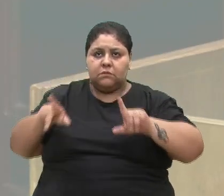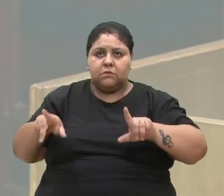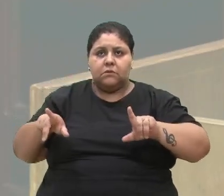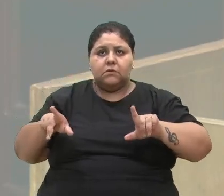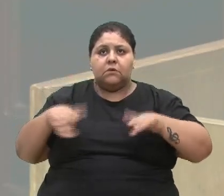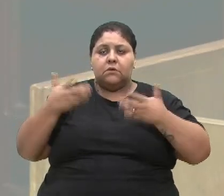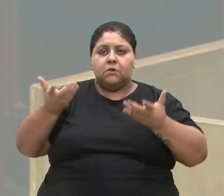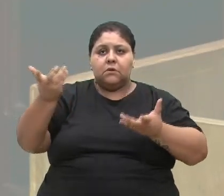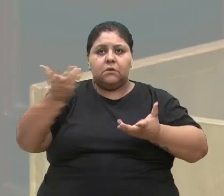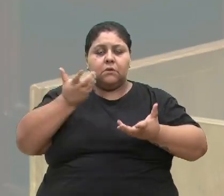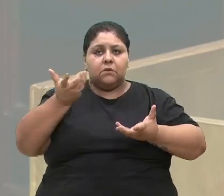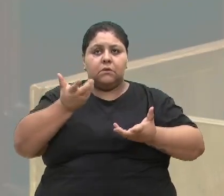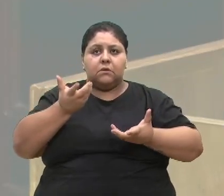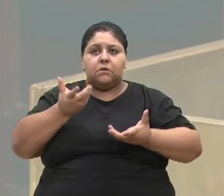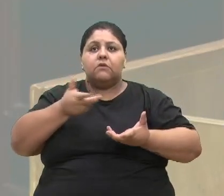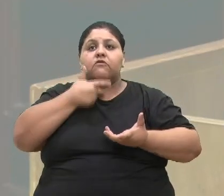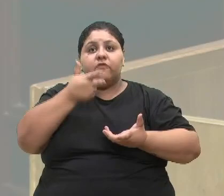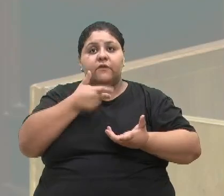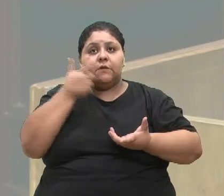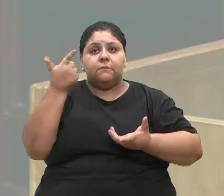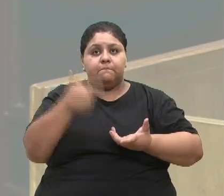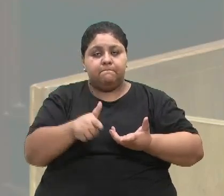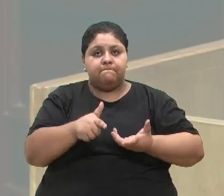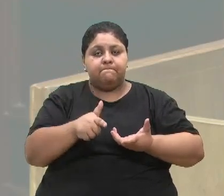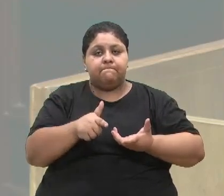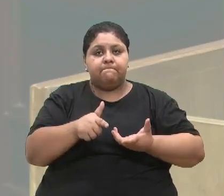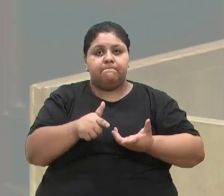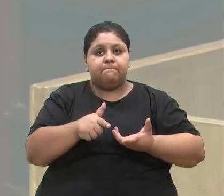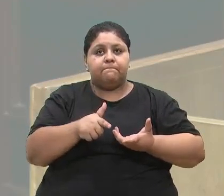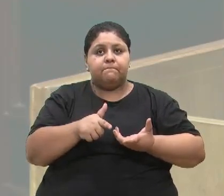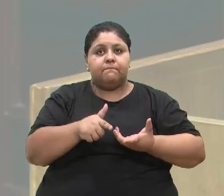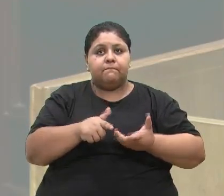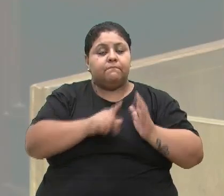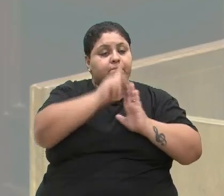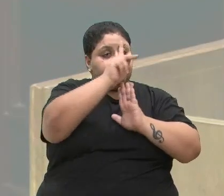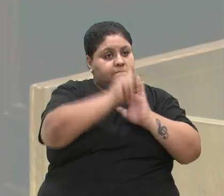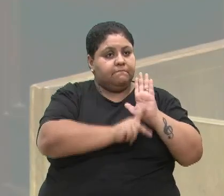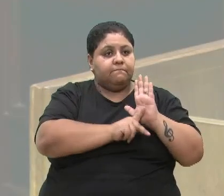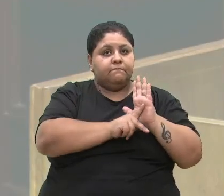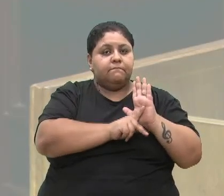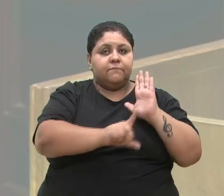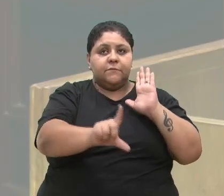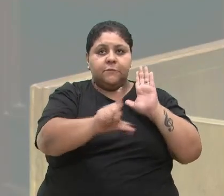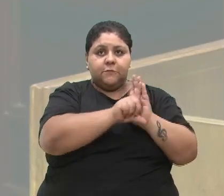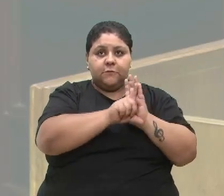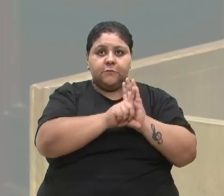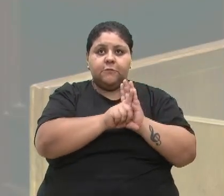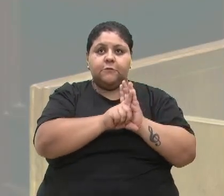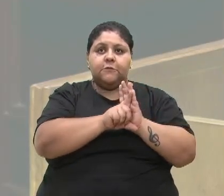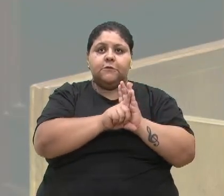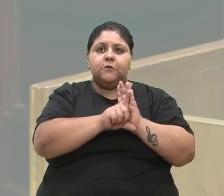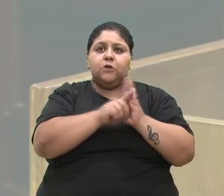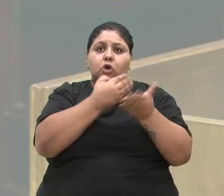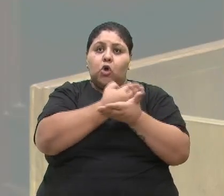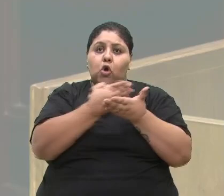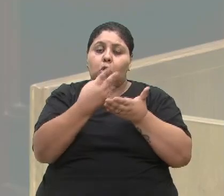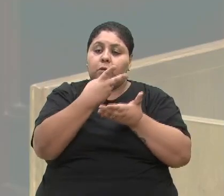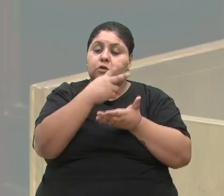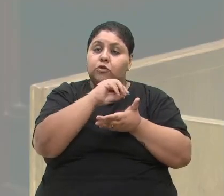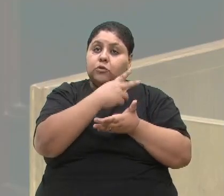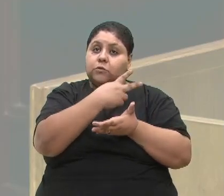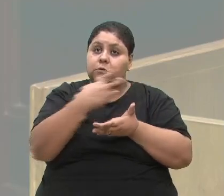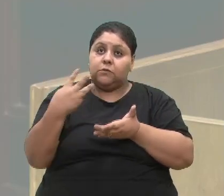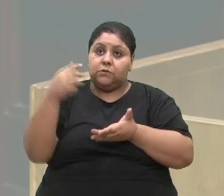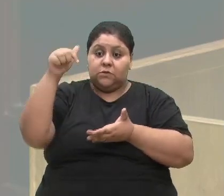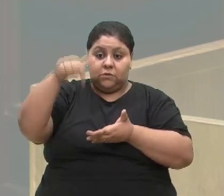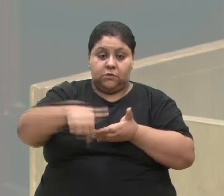Então, eu quero aqui reafirmar que este projeto de lei está tramitando desde 2022,